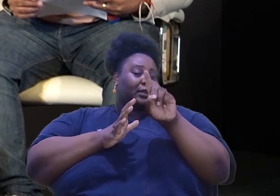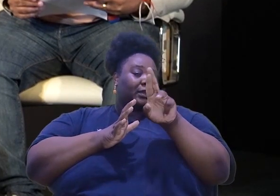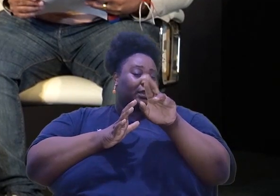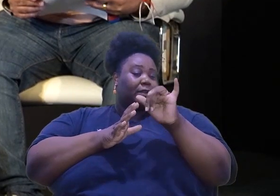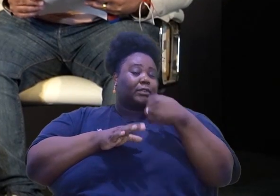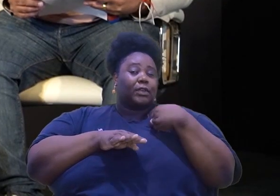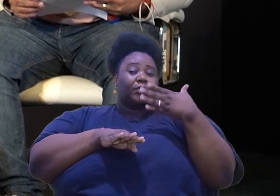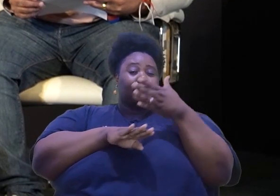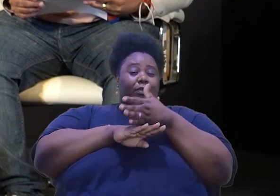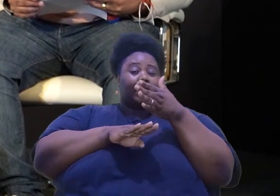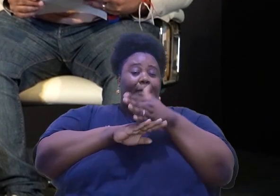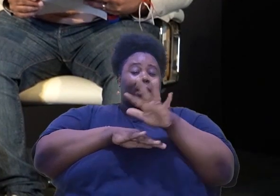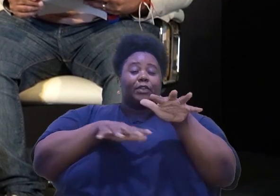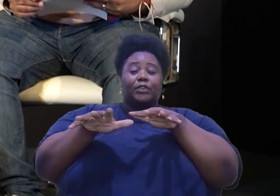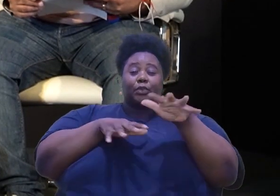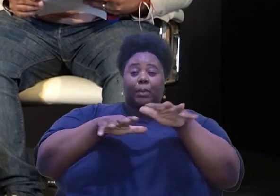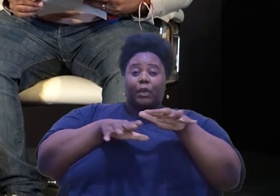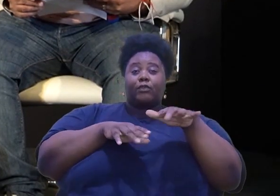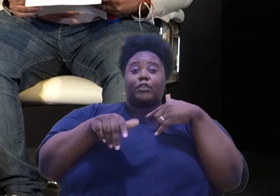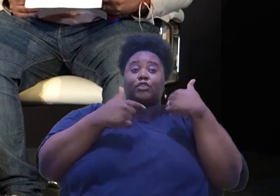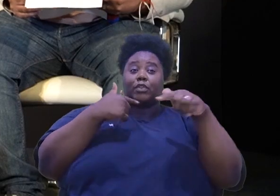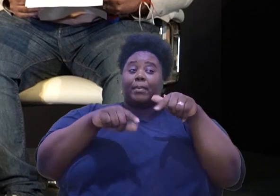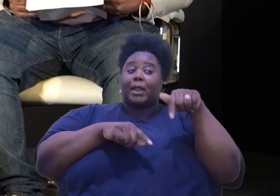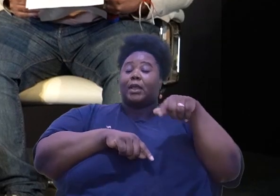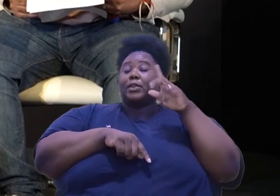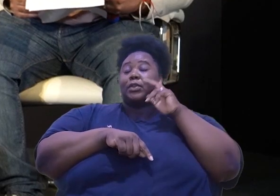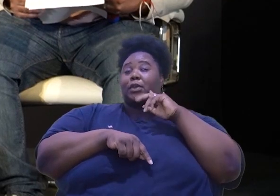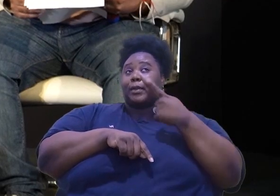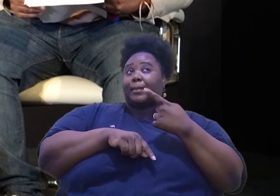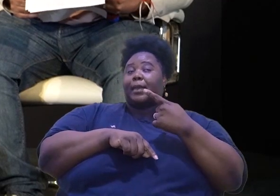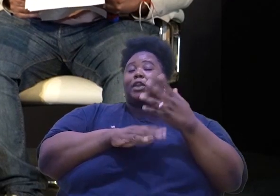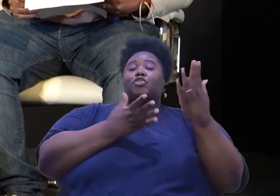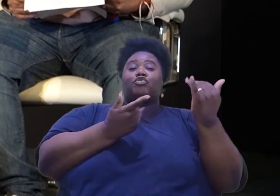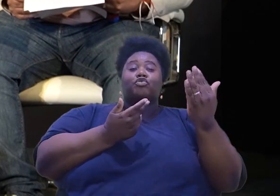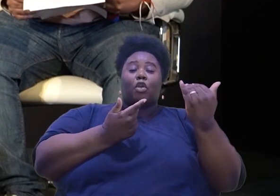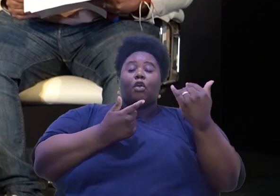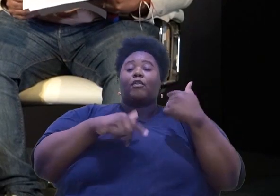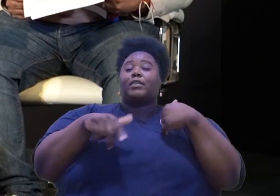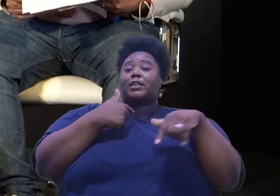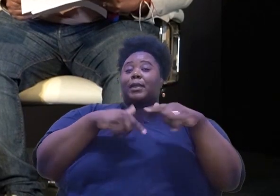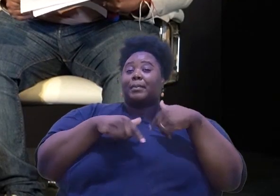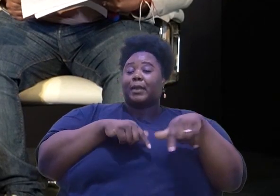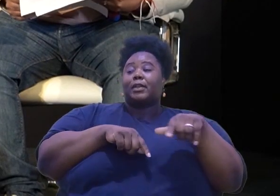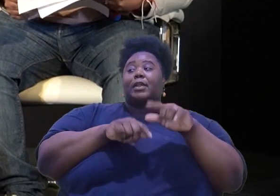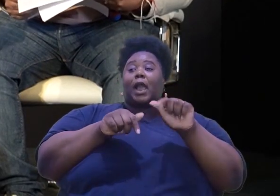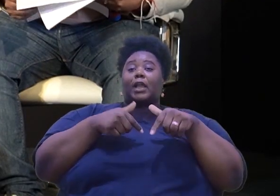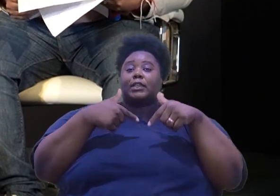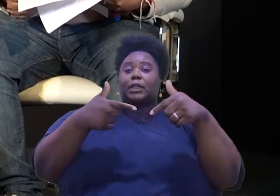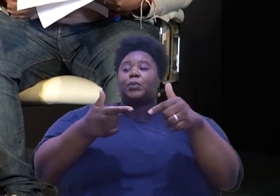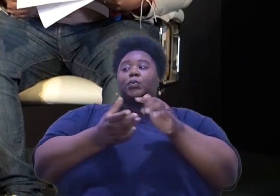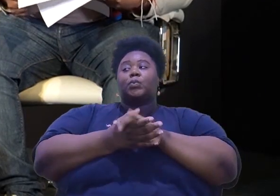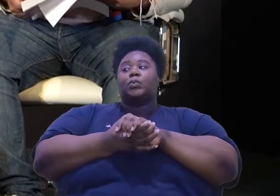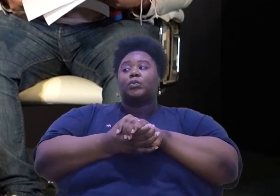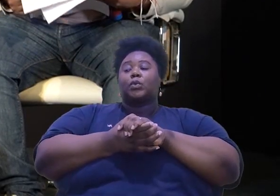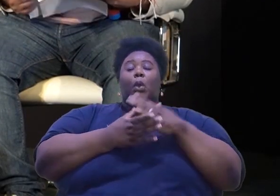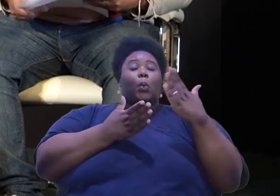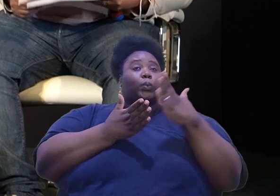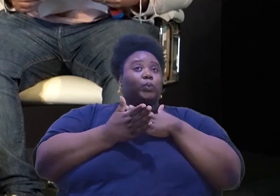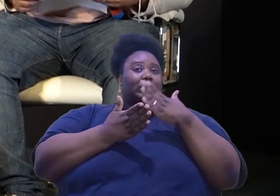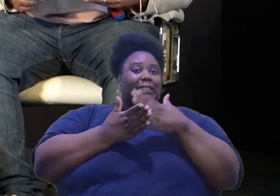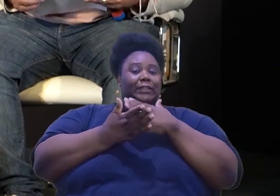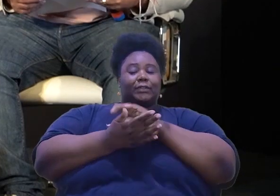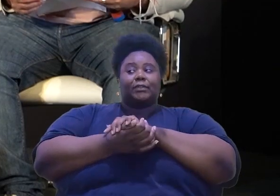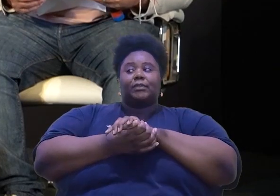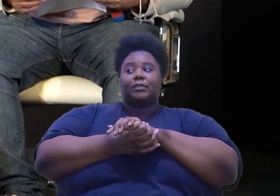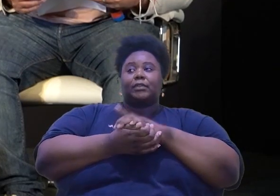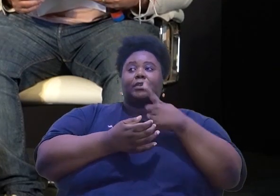eu participava de movimento operário aqui em Belo Horizonte, JOC, Juventude Operária Católica, e esse livro